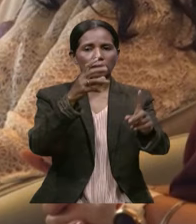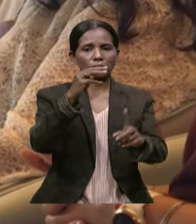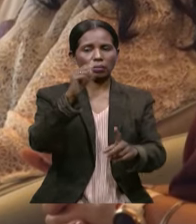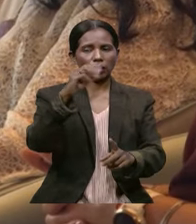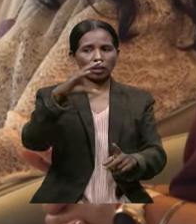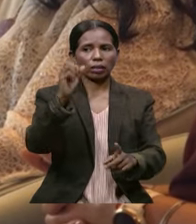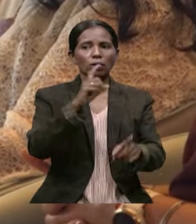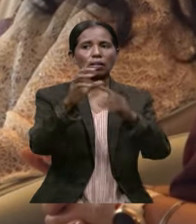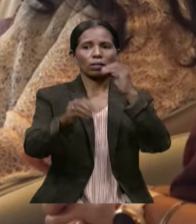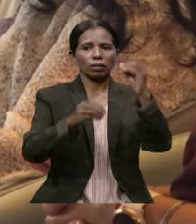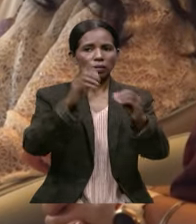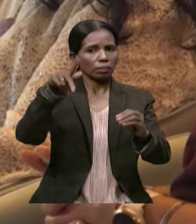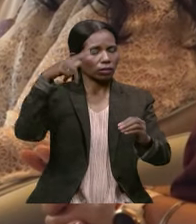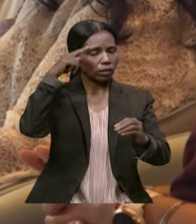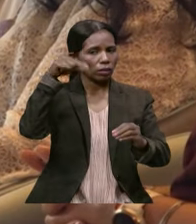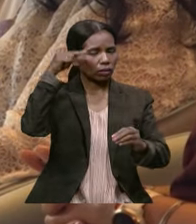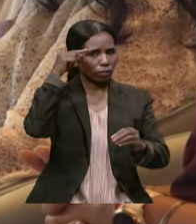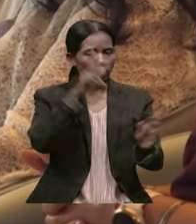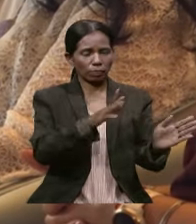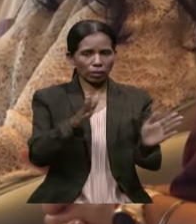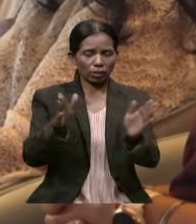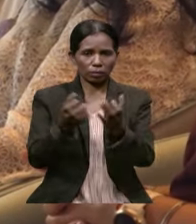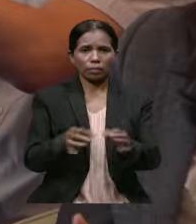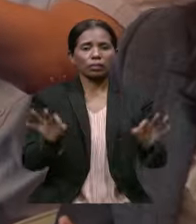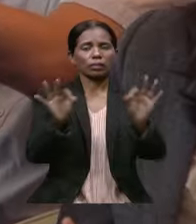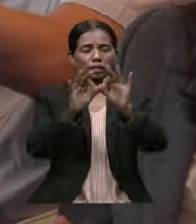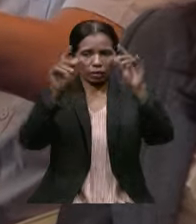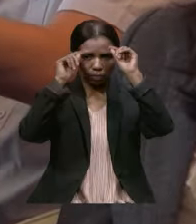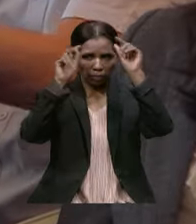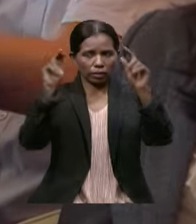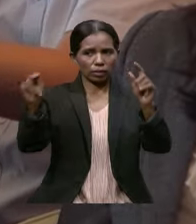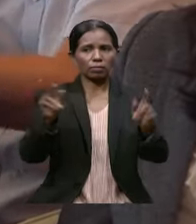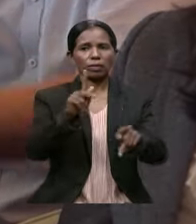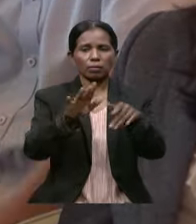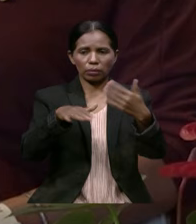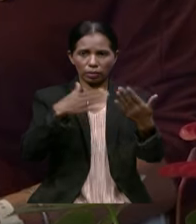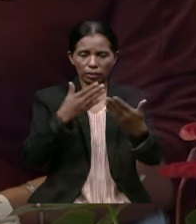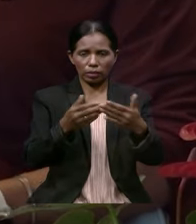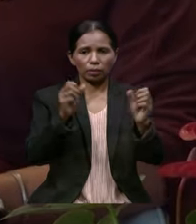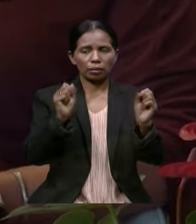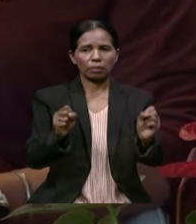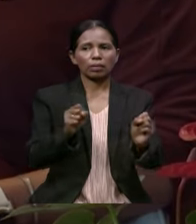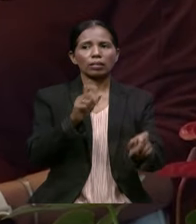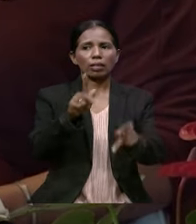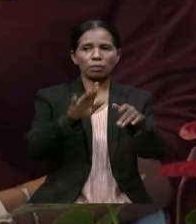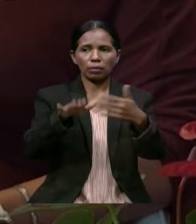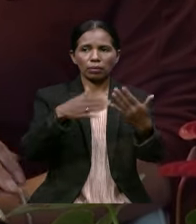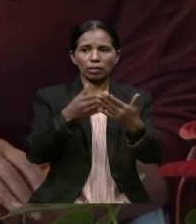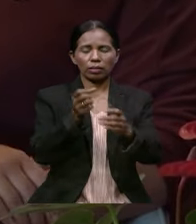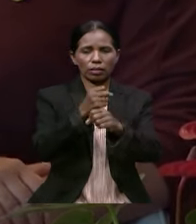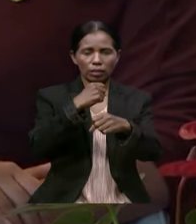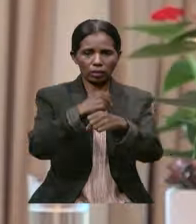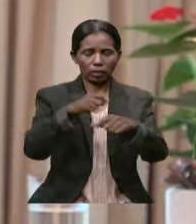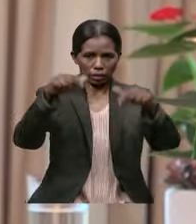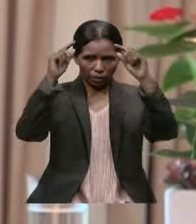onde explica a política governo, plano, prioridade Cira, Timor-Leste, né, o investidor Cira, não é, ele atrai investidor Cira ao investimento